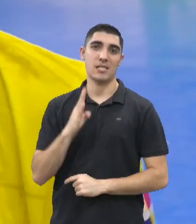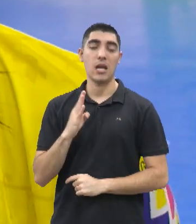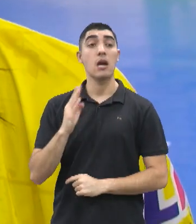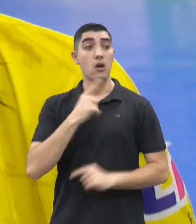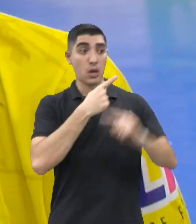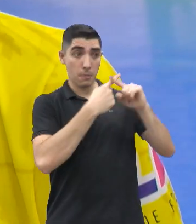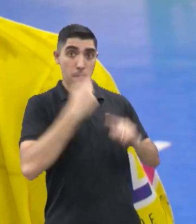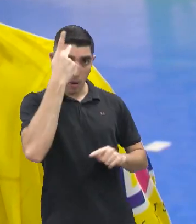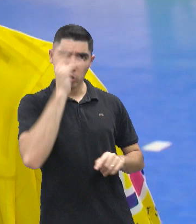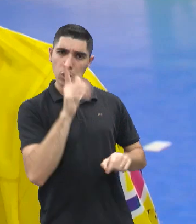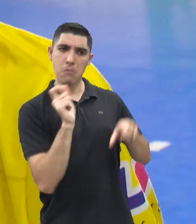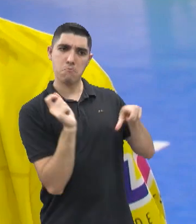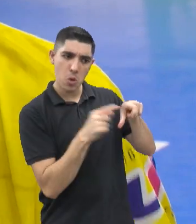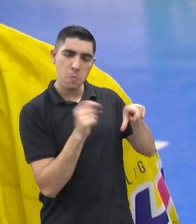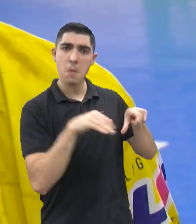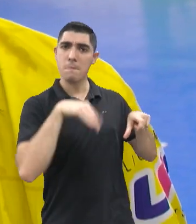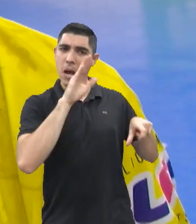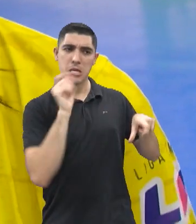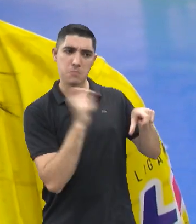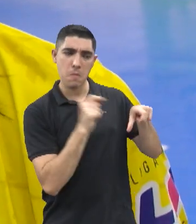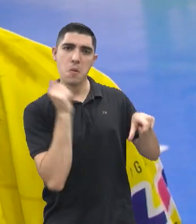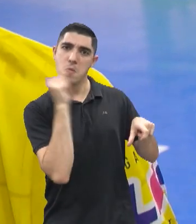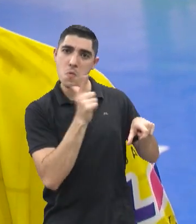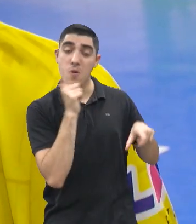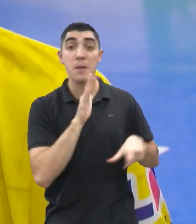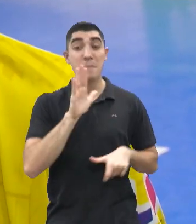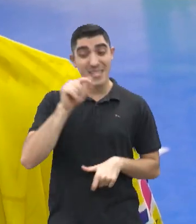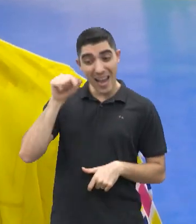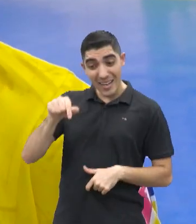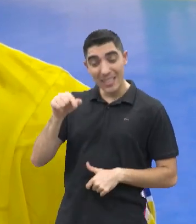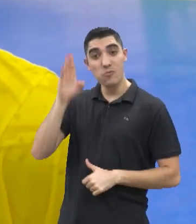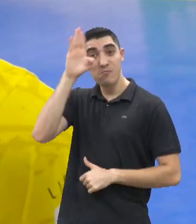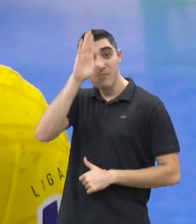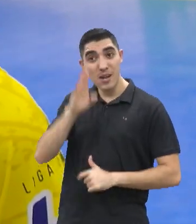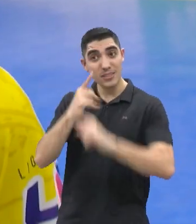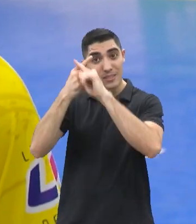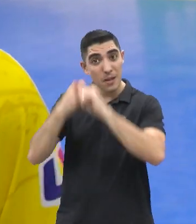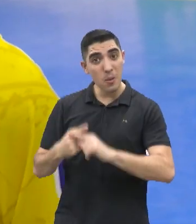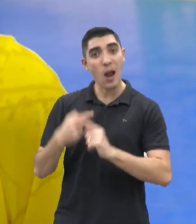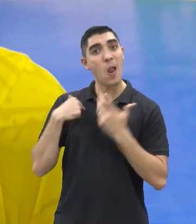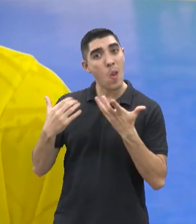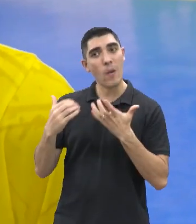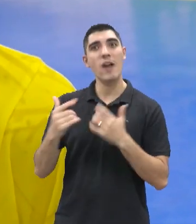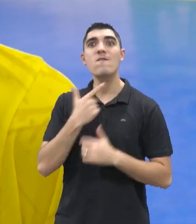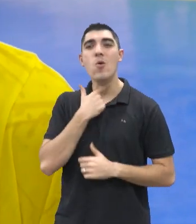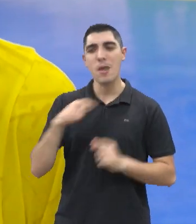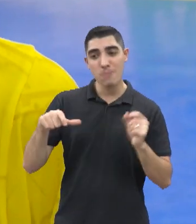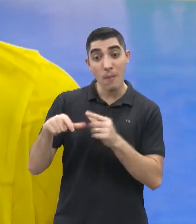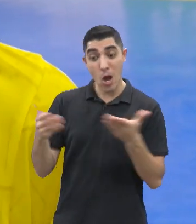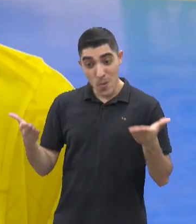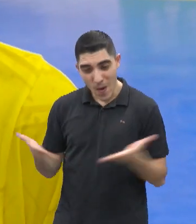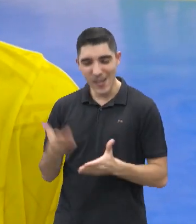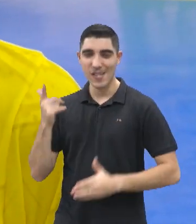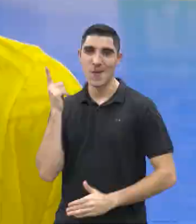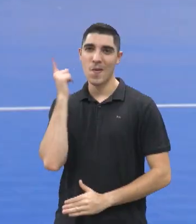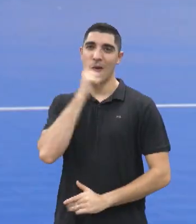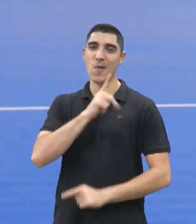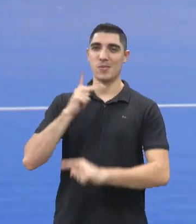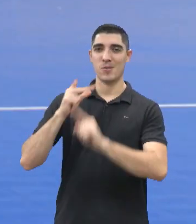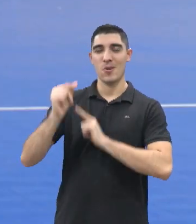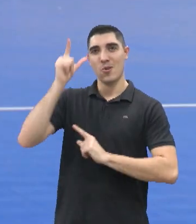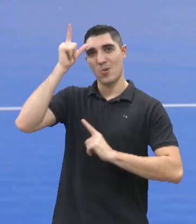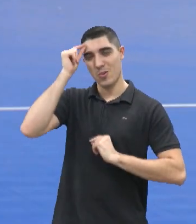Paulista, sendo uma das artilheiras, mas eu precisava dessa partida na Liga Nacional e hoje aconteceu, fui eleita a melhor do